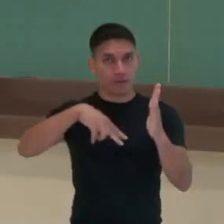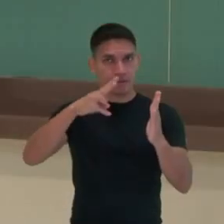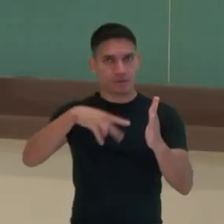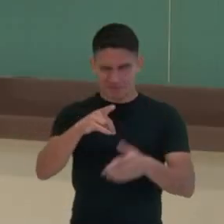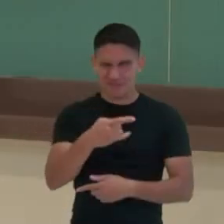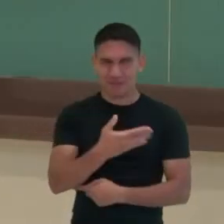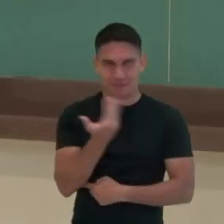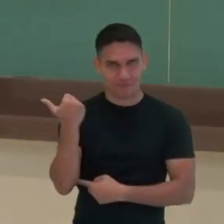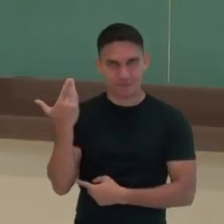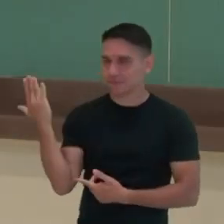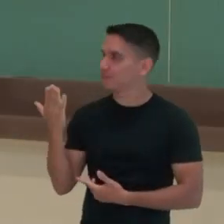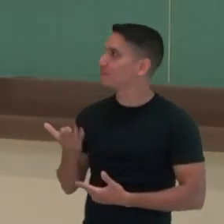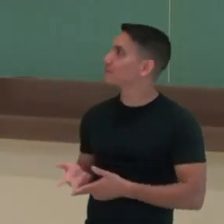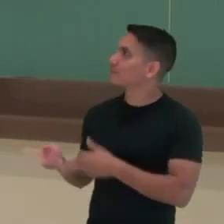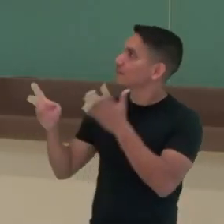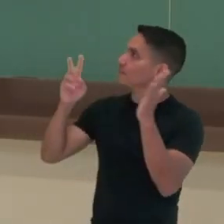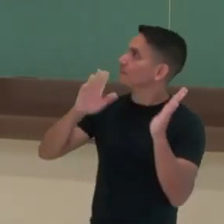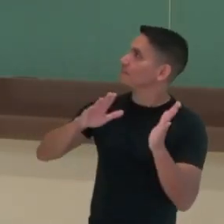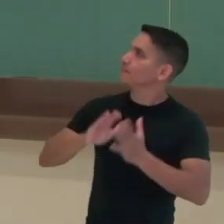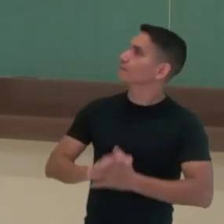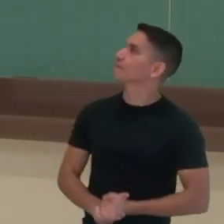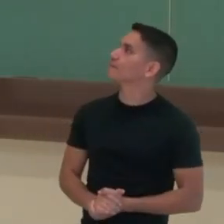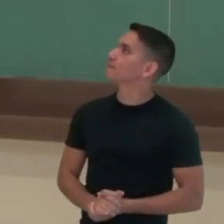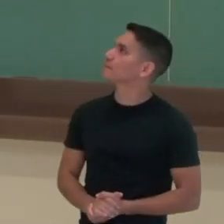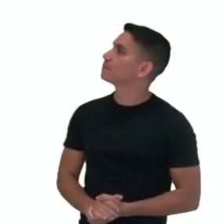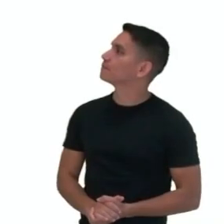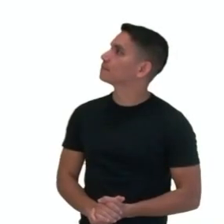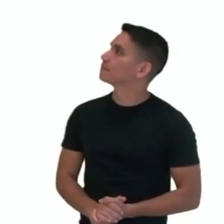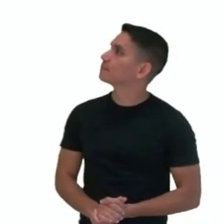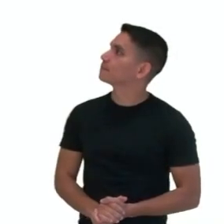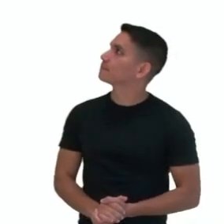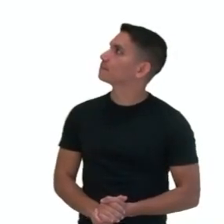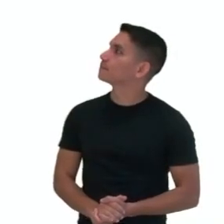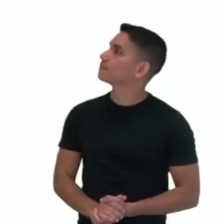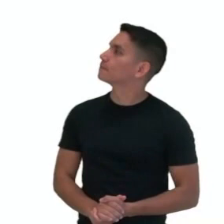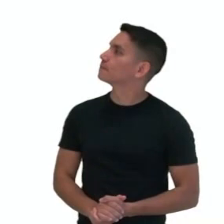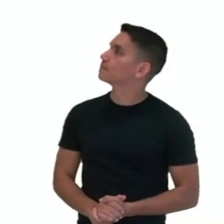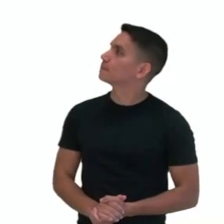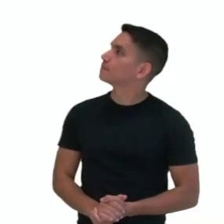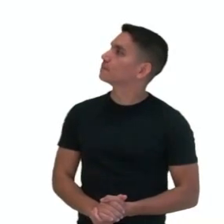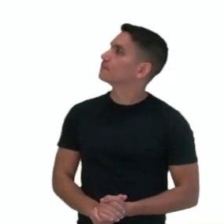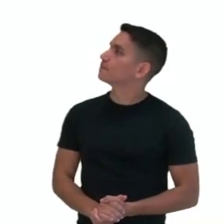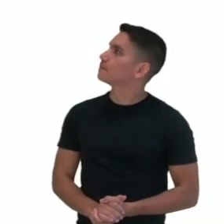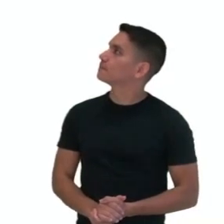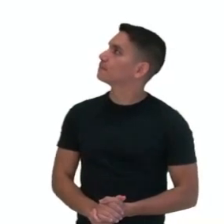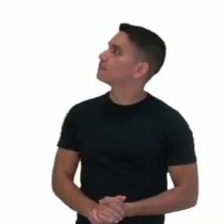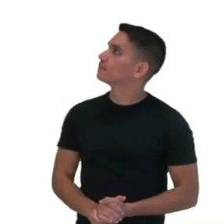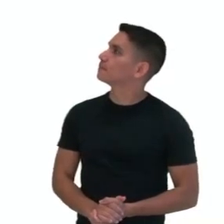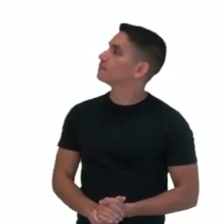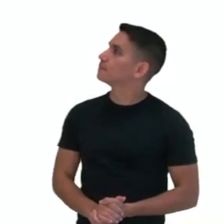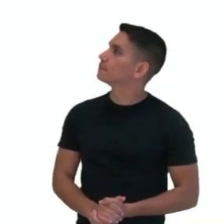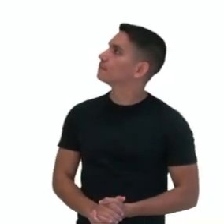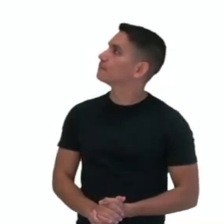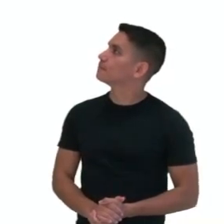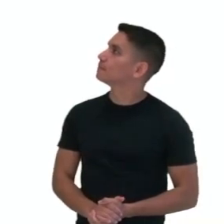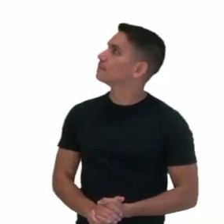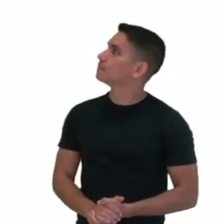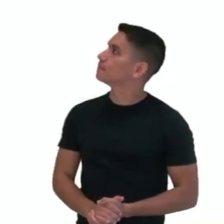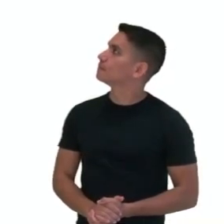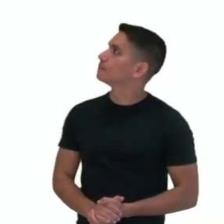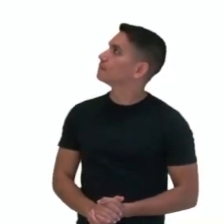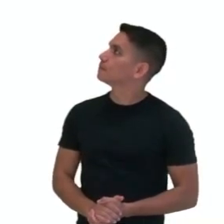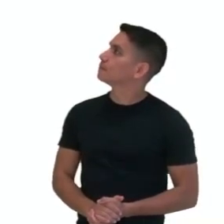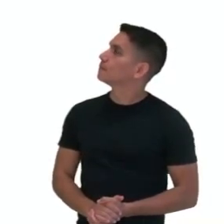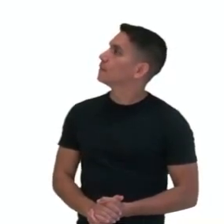que você acha? Vamos lá? Saber mais? Então vem comigo. A ideia surgiu quando minha mãe pegou o preparado, tijolos